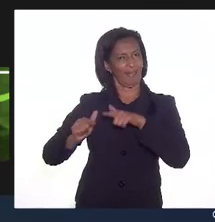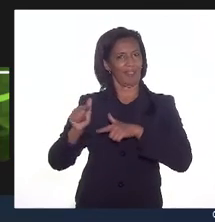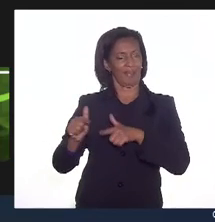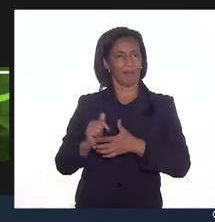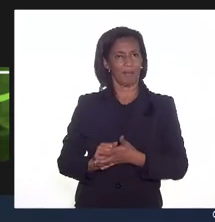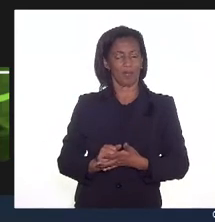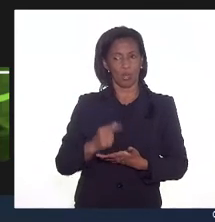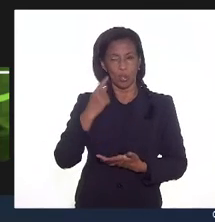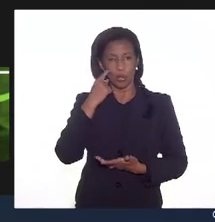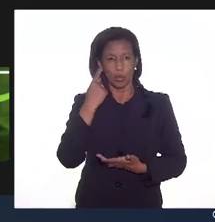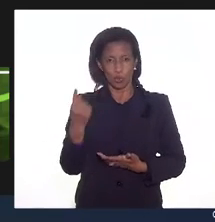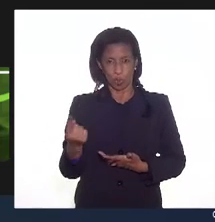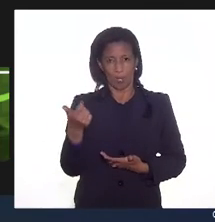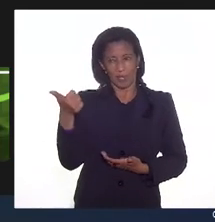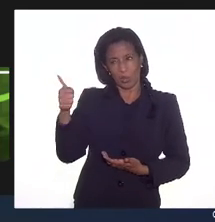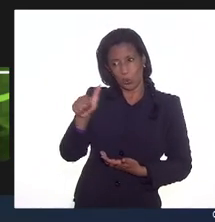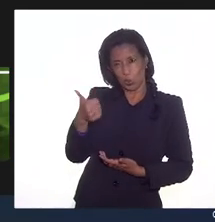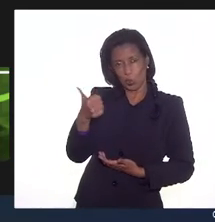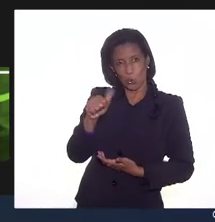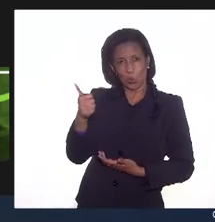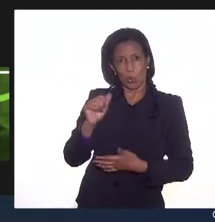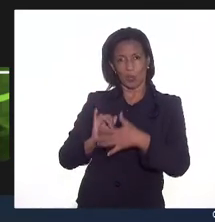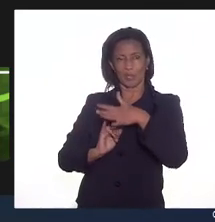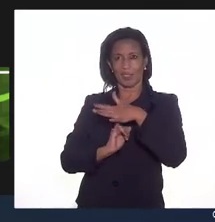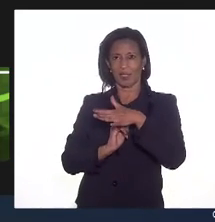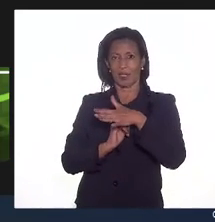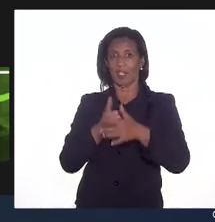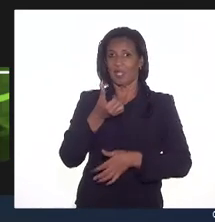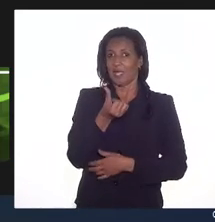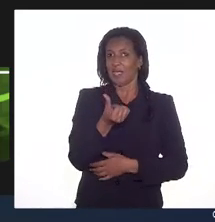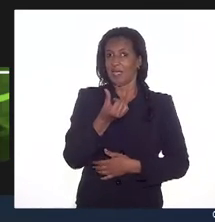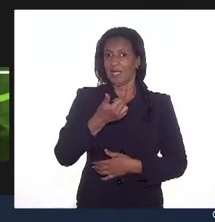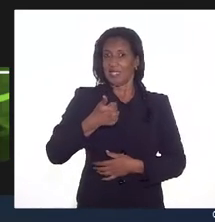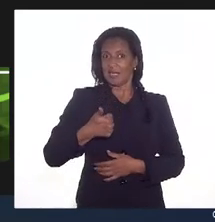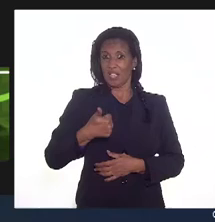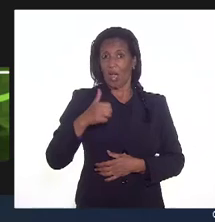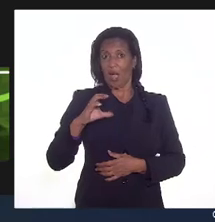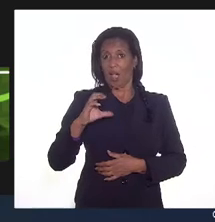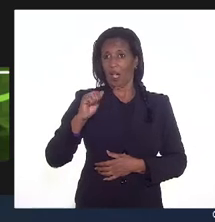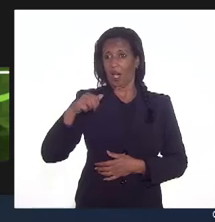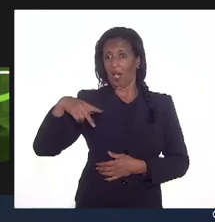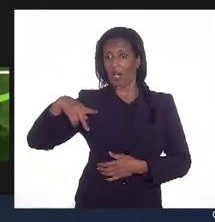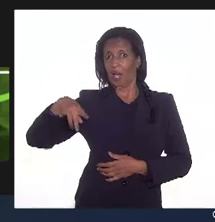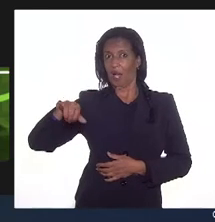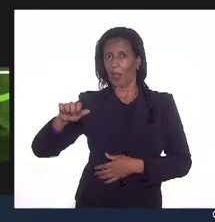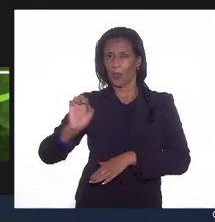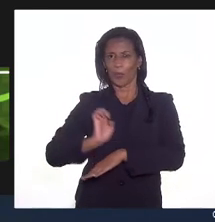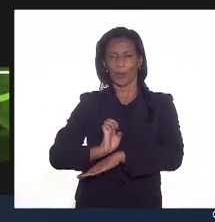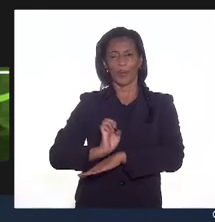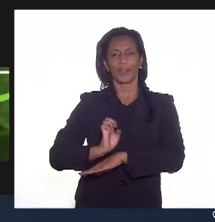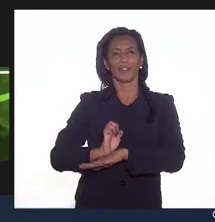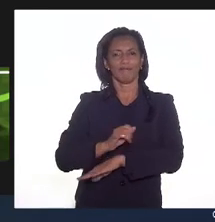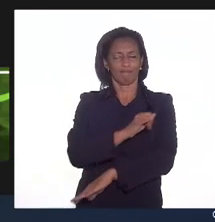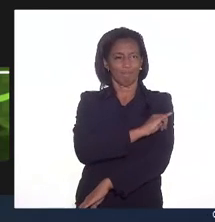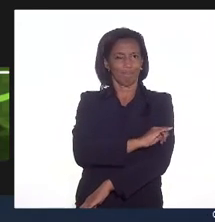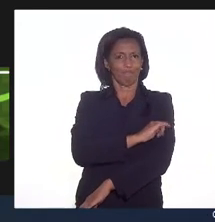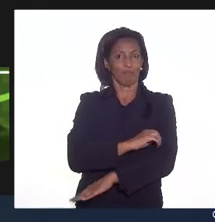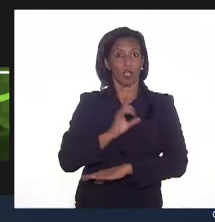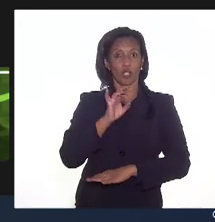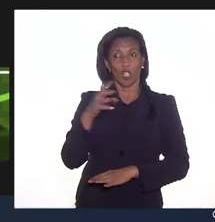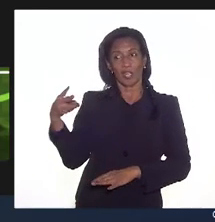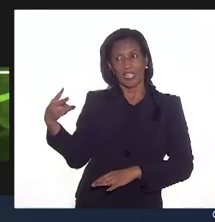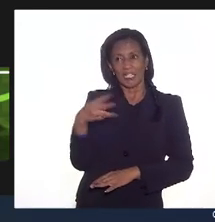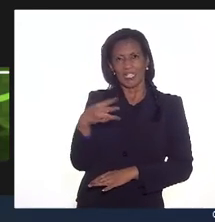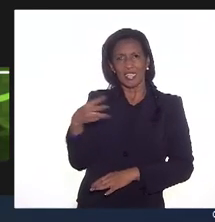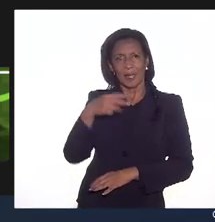pegando só essas 11 instituições nós temos 61 campos no estado do Rio de Janeiro sendo que em 33